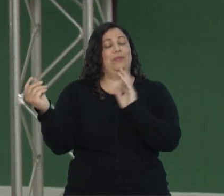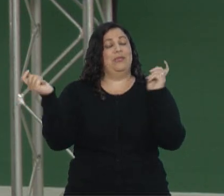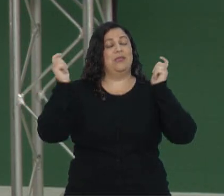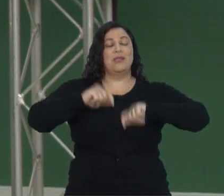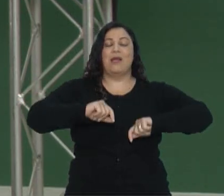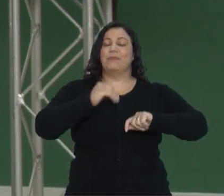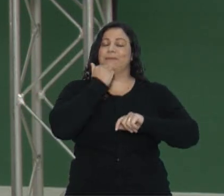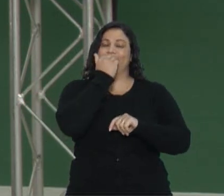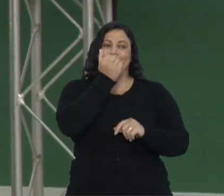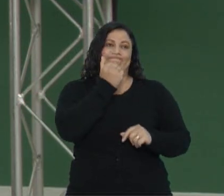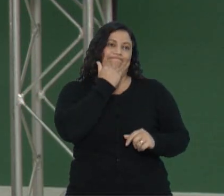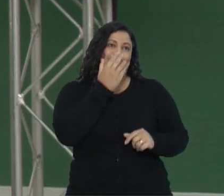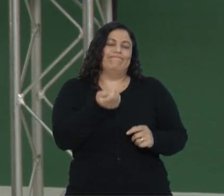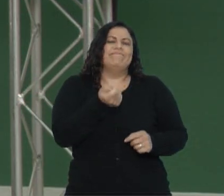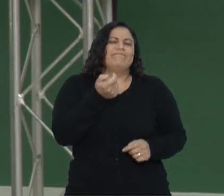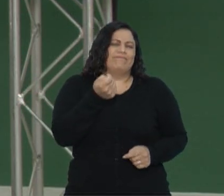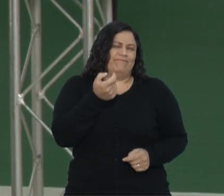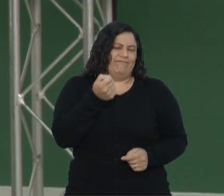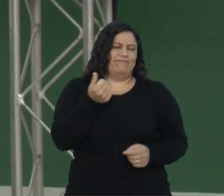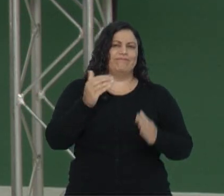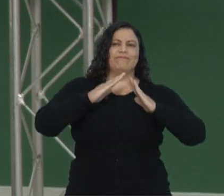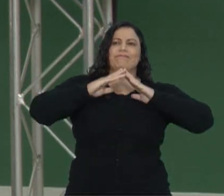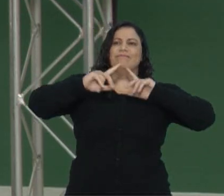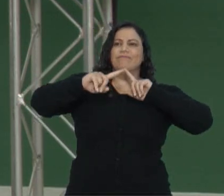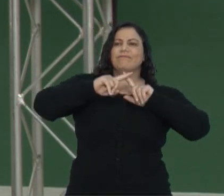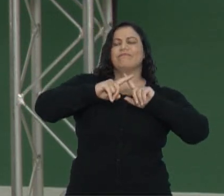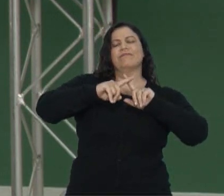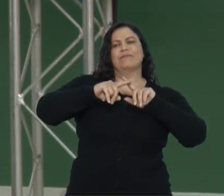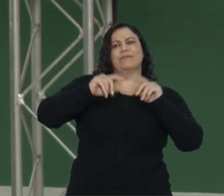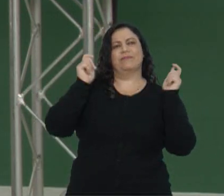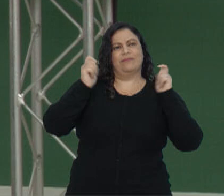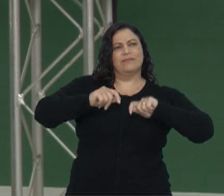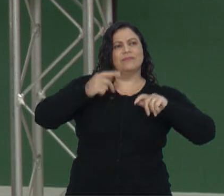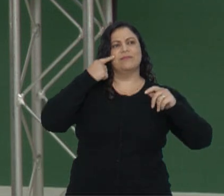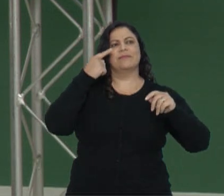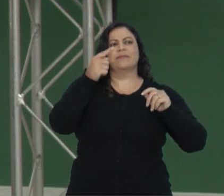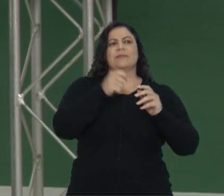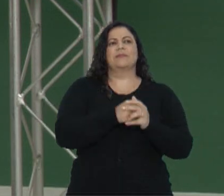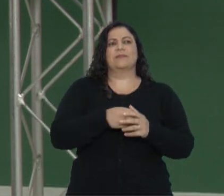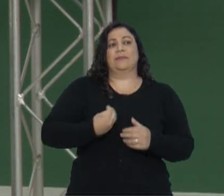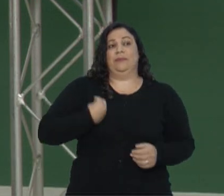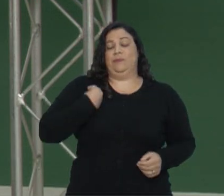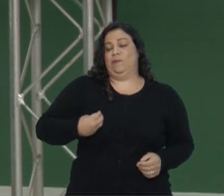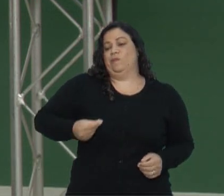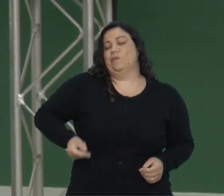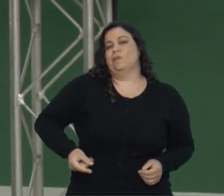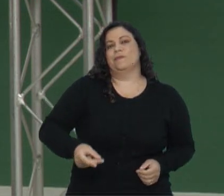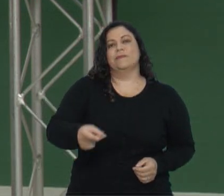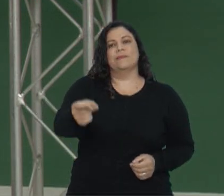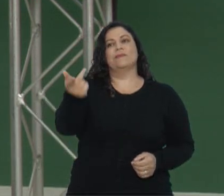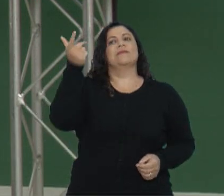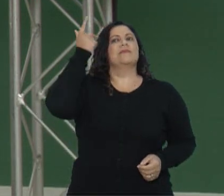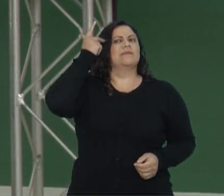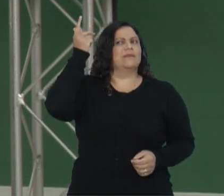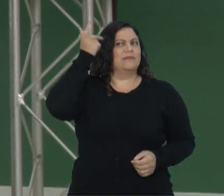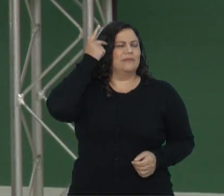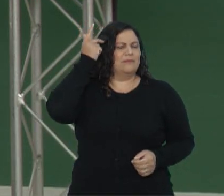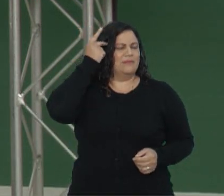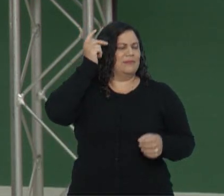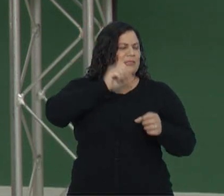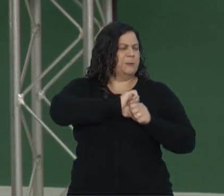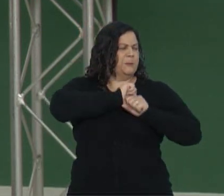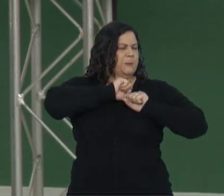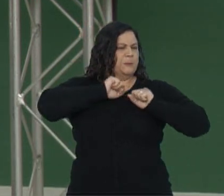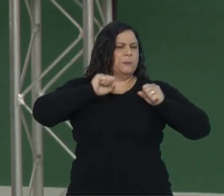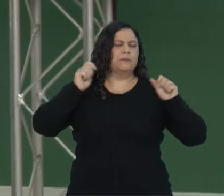tá? Poucas igrejas ficaram em São Paulo, se a gente for ver, são poucas que sobreviveram ao tempo, porque São Paulo ela é uma